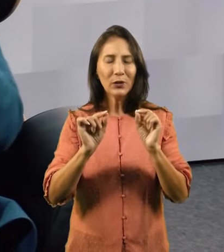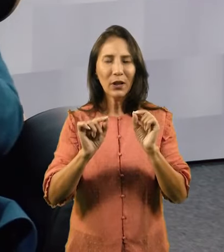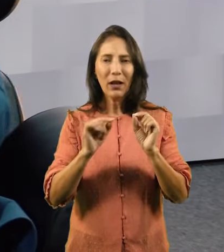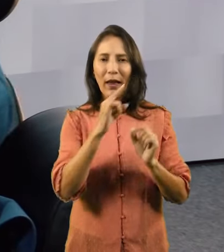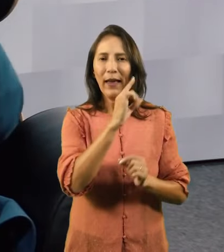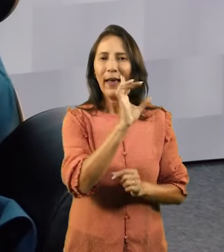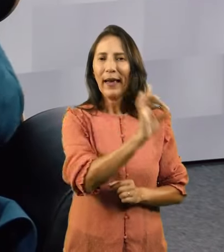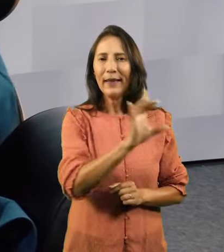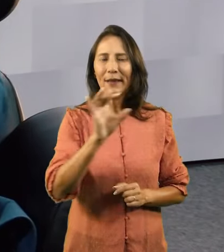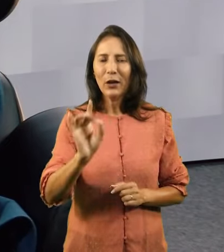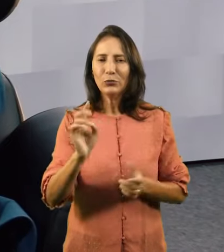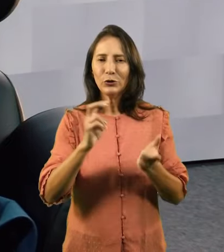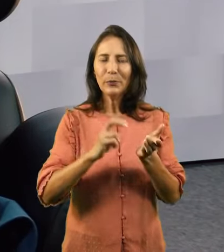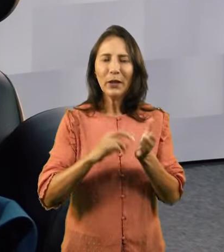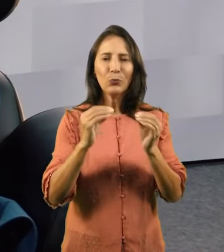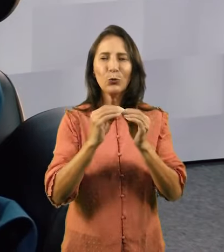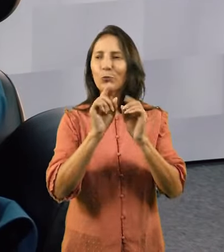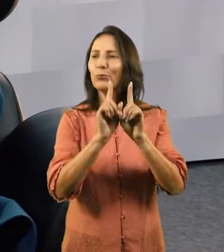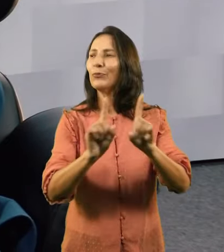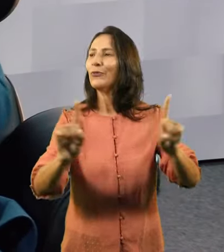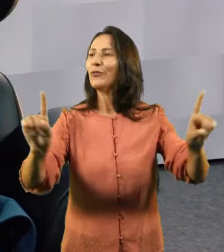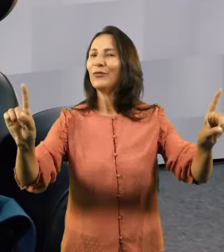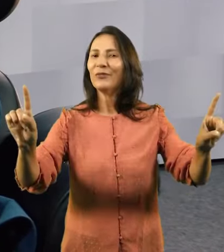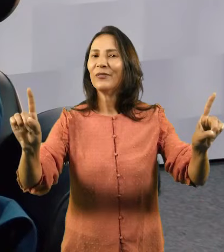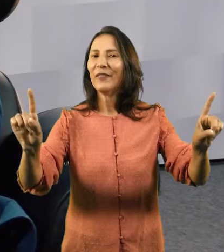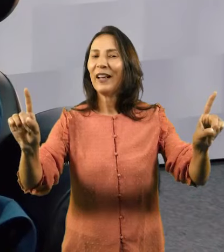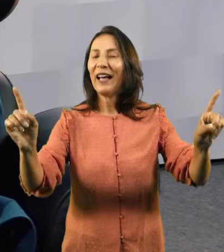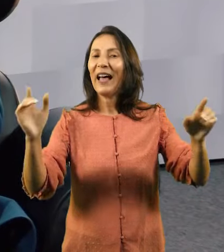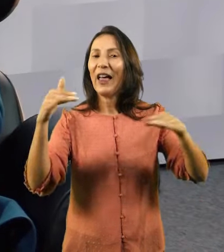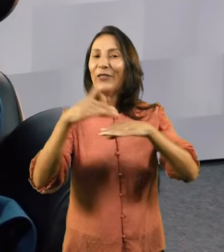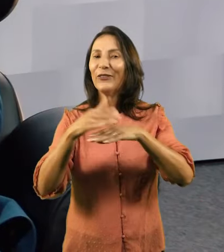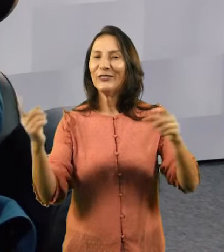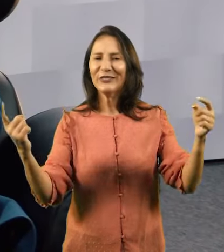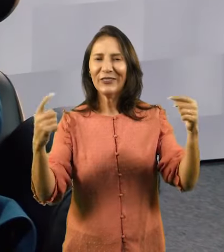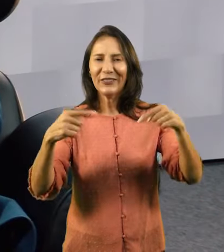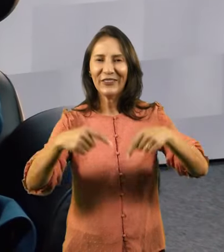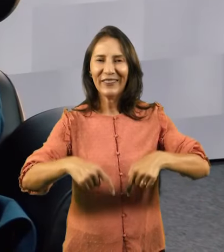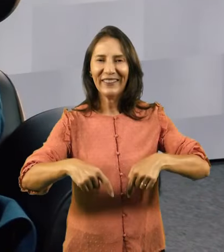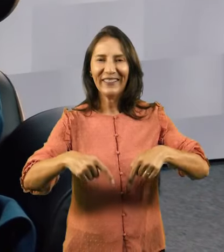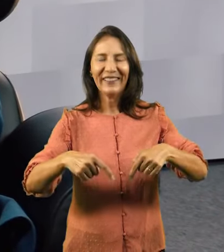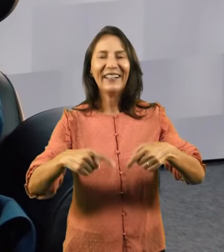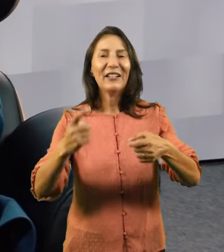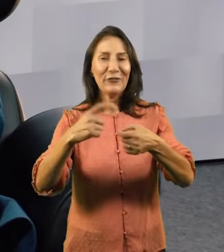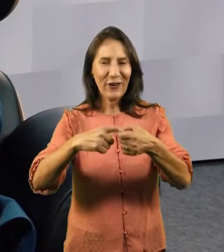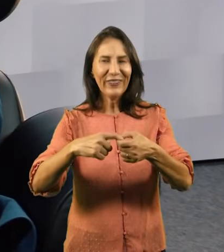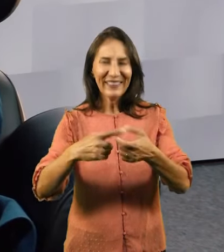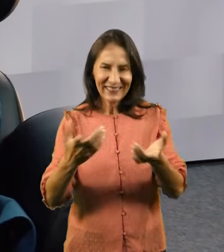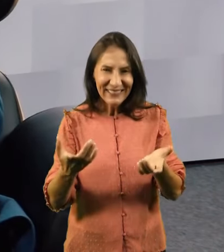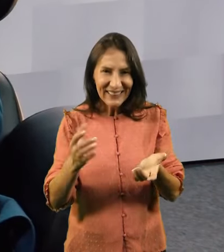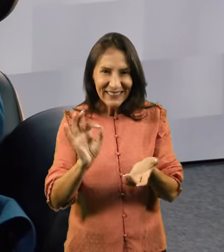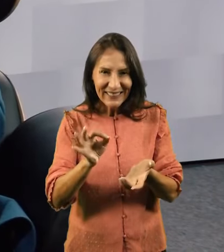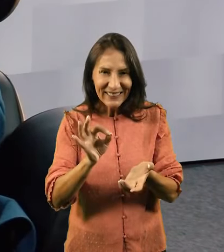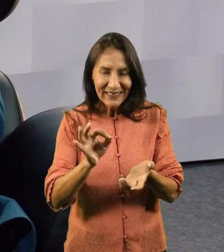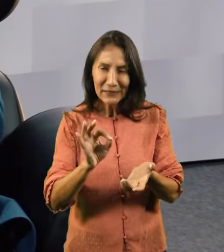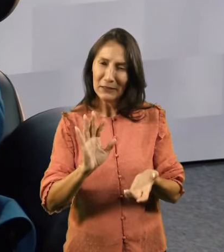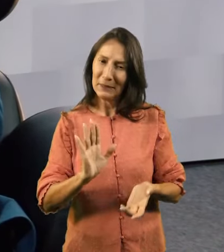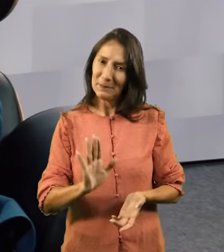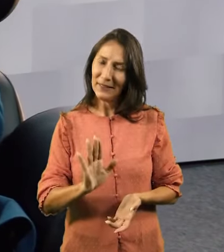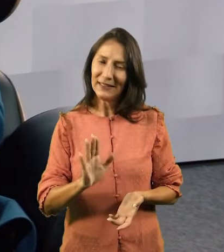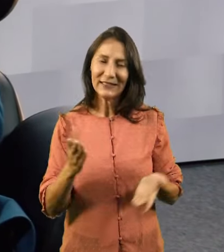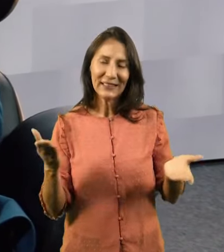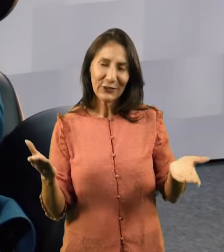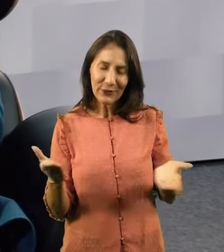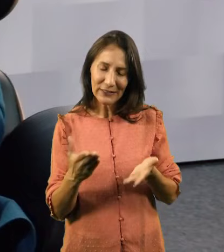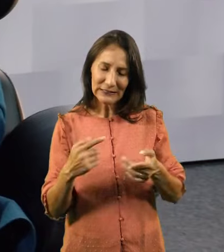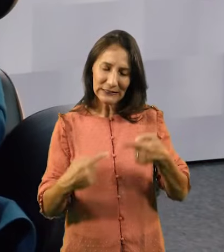que conviver dentro do mesmo espaço, no mesmo ambiente. E aí manifestou-se: casei mal,